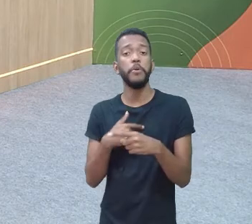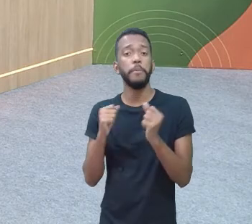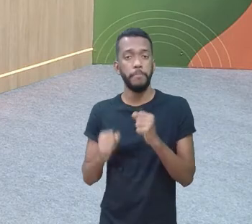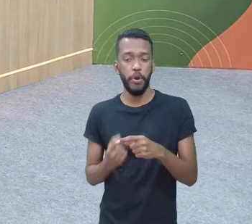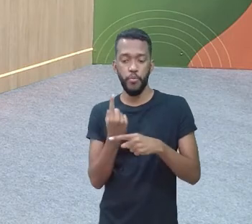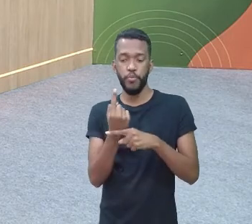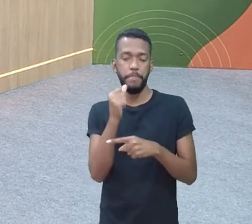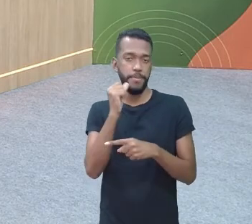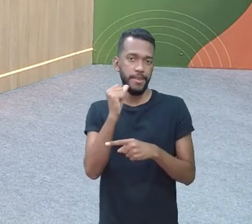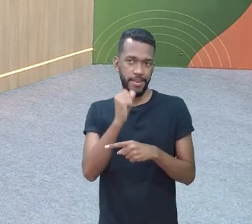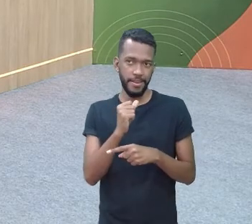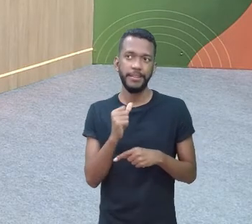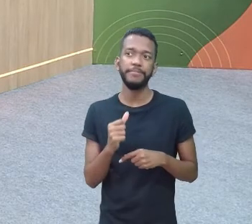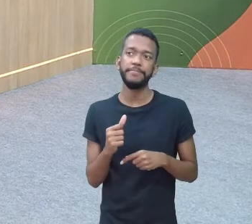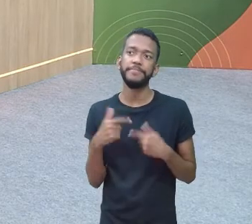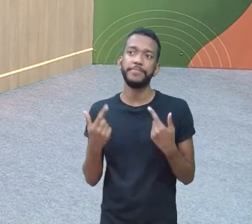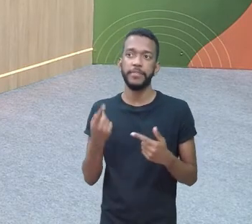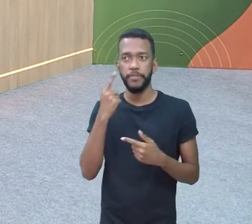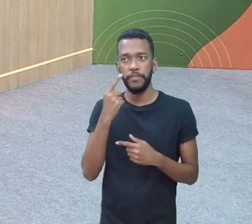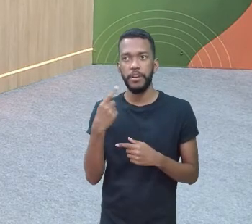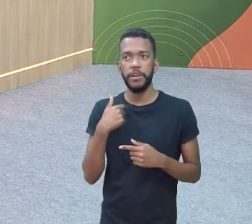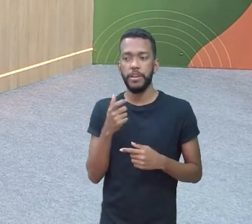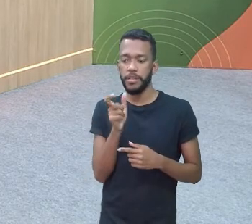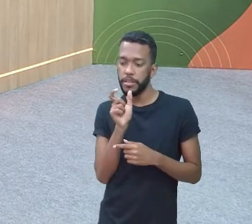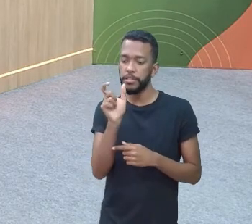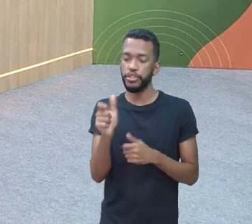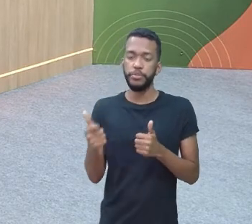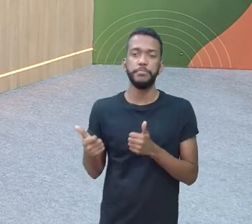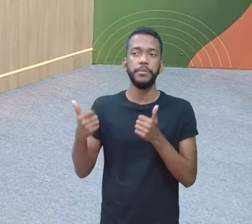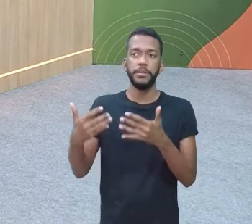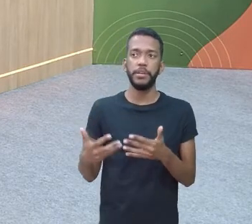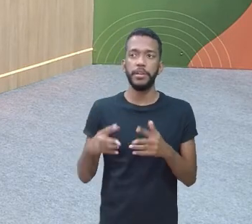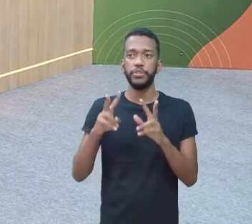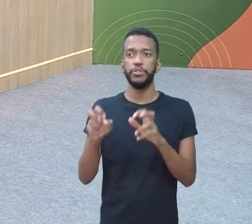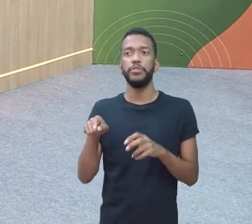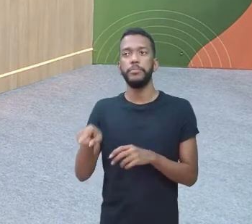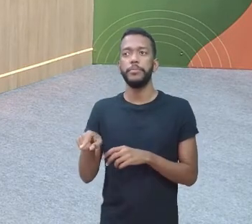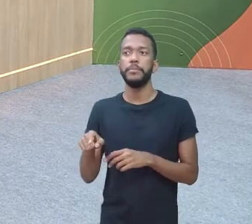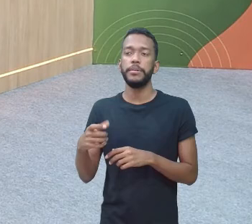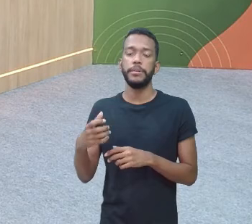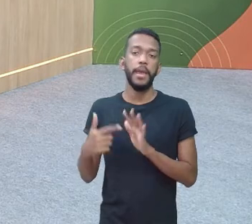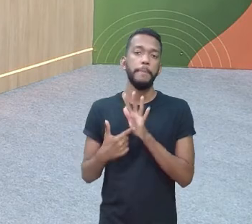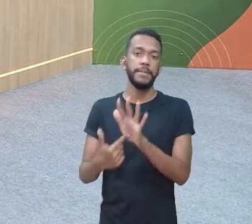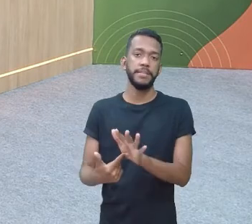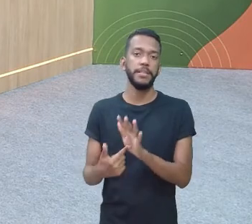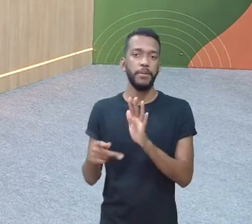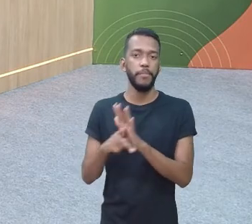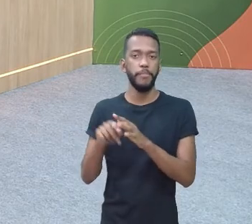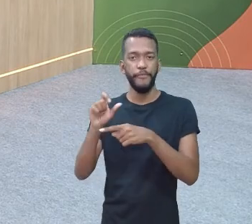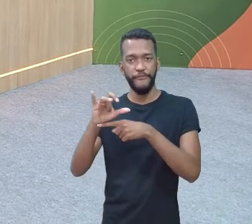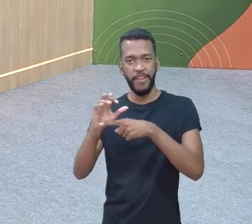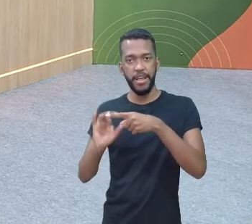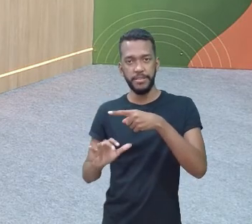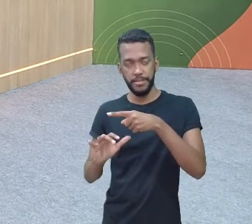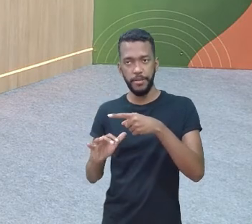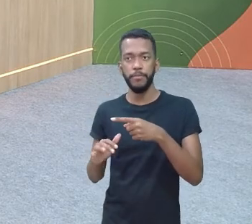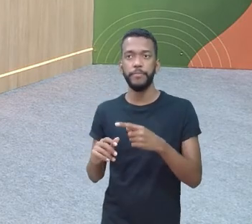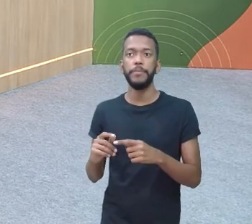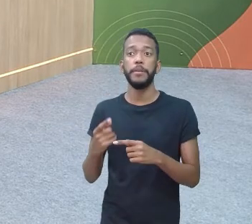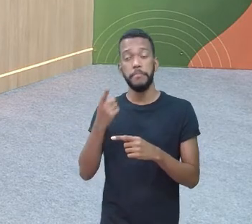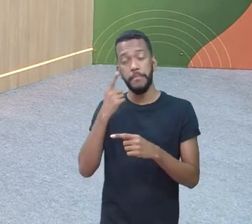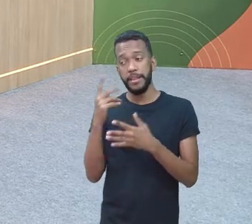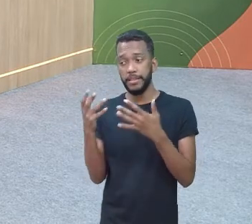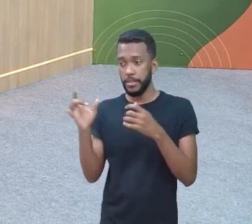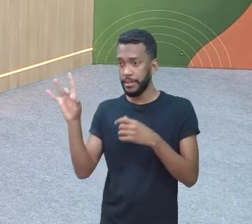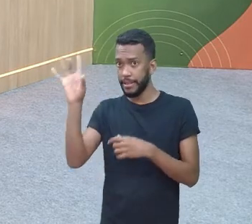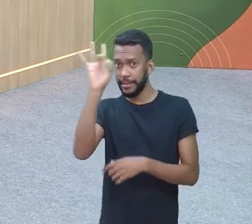tenho uma menina, né? Então, olha a maneira como eu estou falando sobre essa representação da fração, tá? Preste atenção em